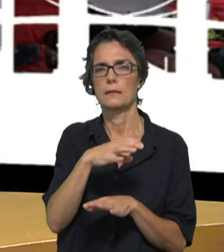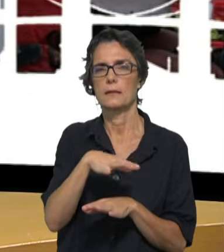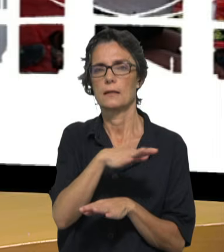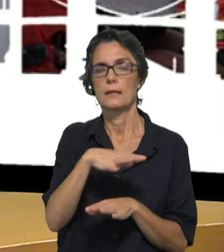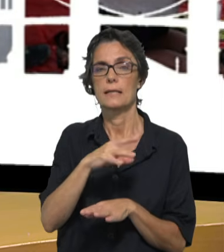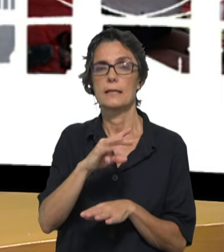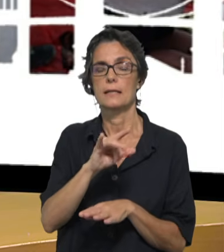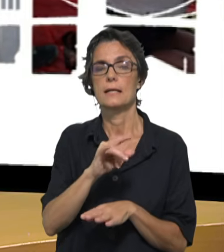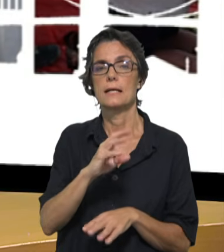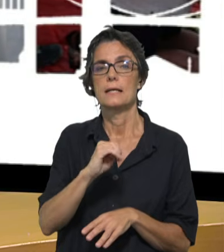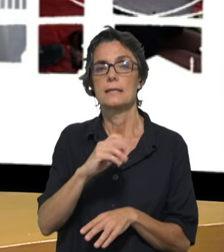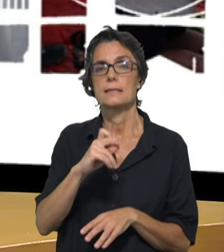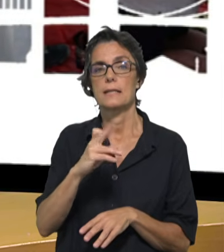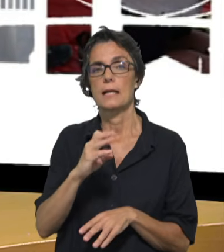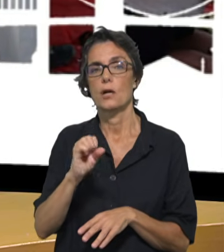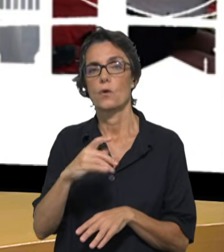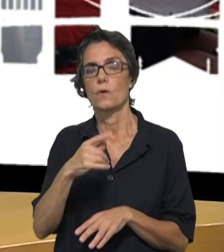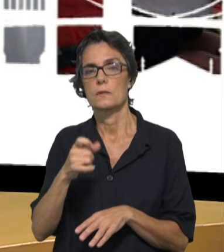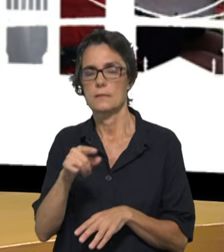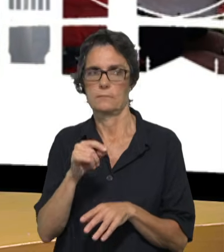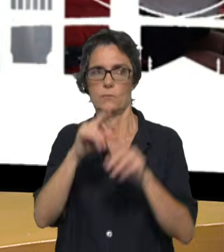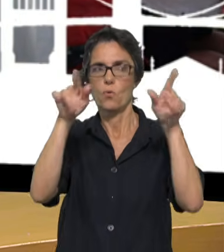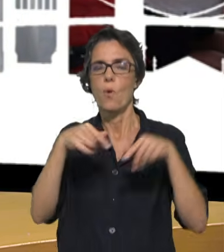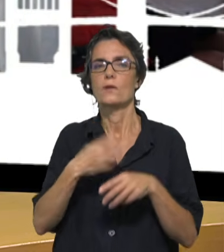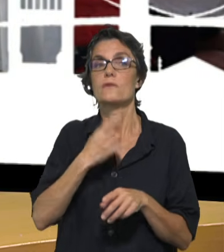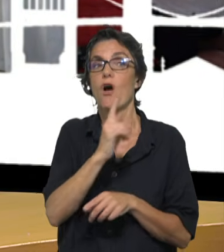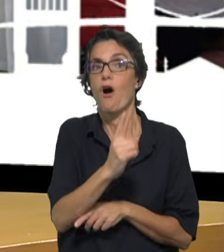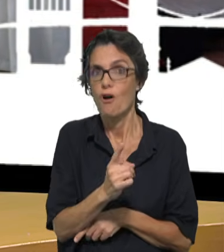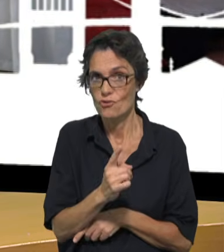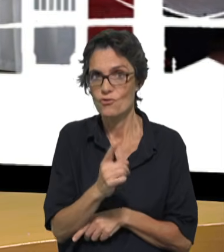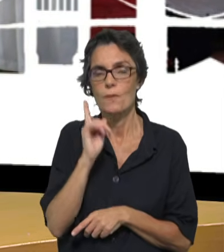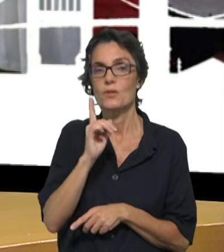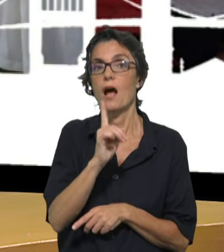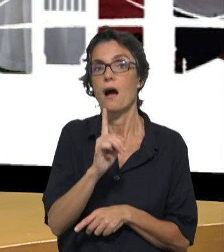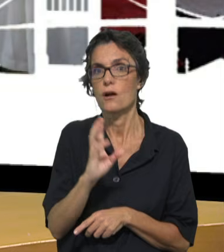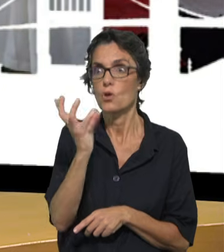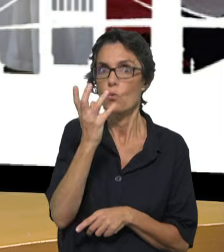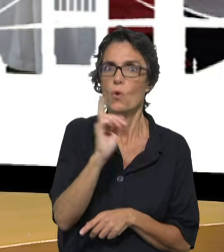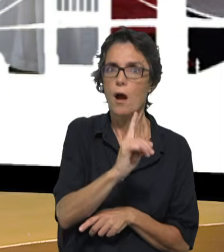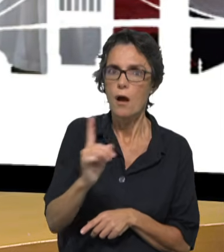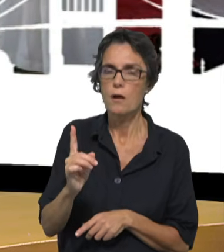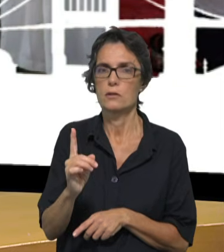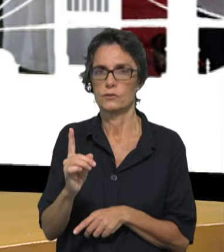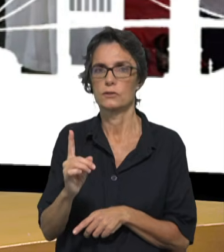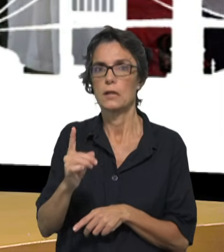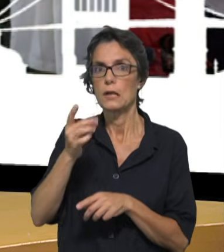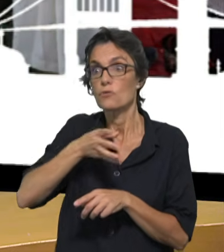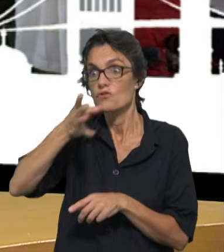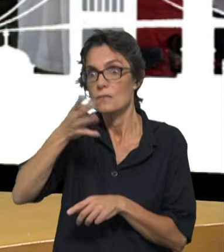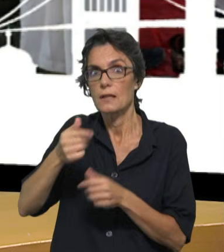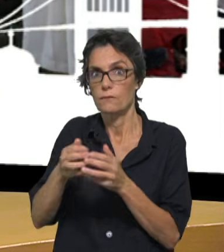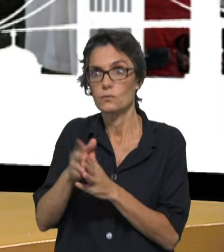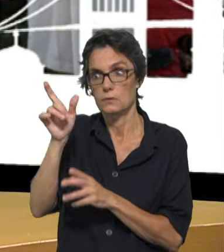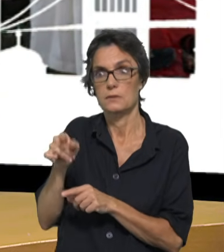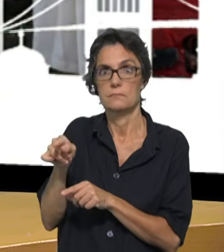relíquias, os quadros, porque para além daquilo, a importância para além da cultura, da questão da manifestação religiosa, porque às